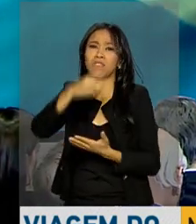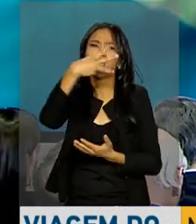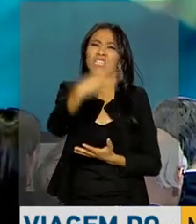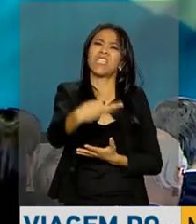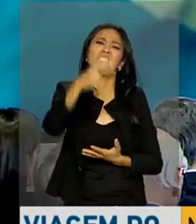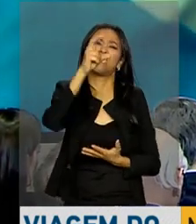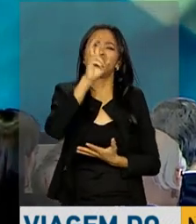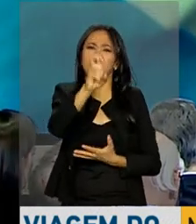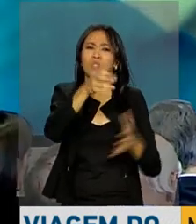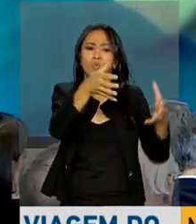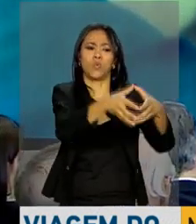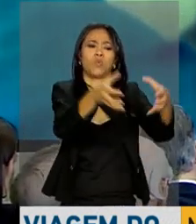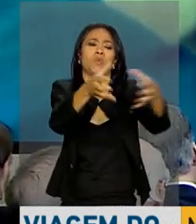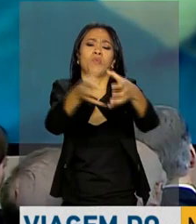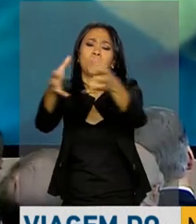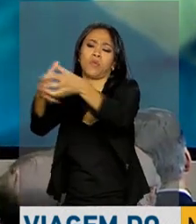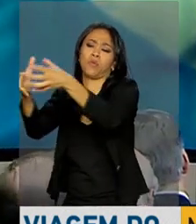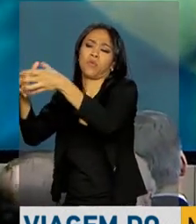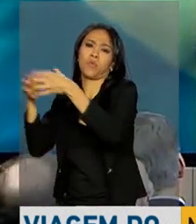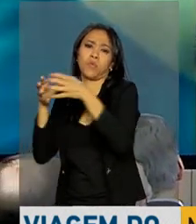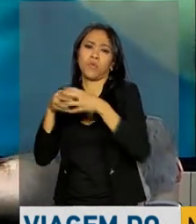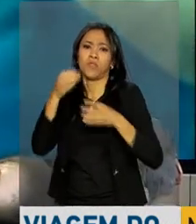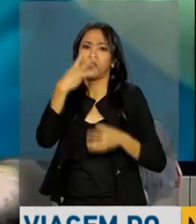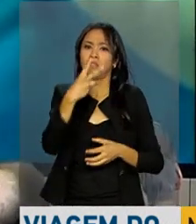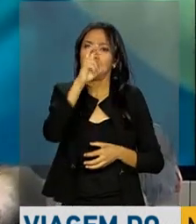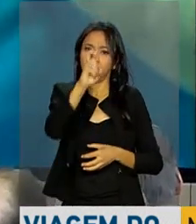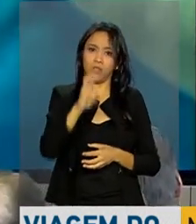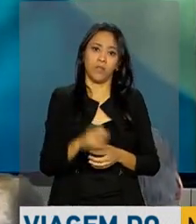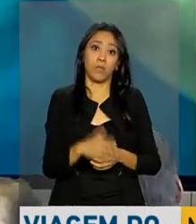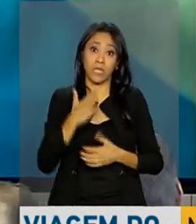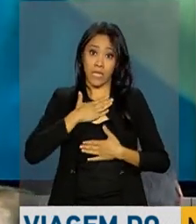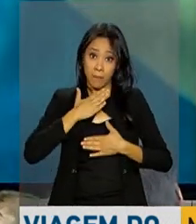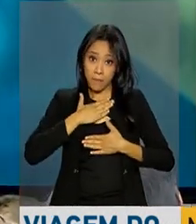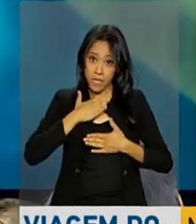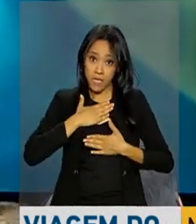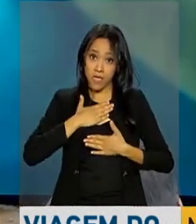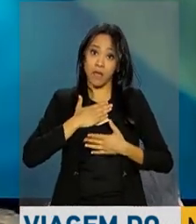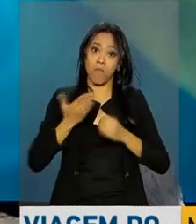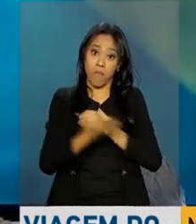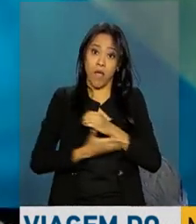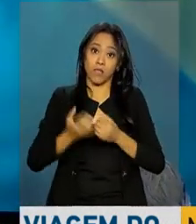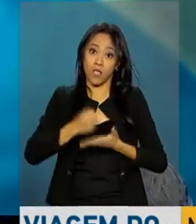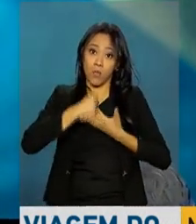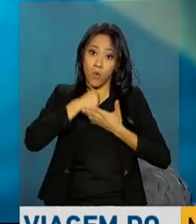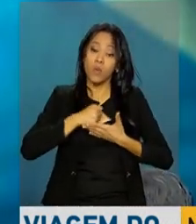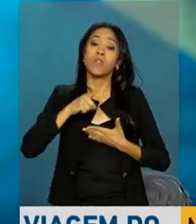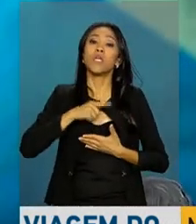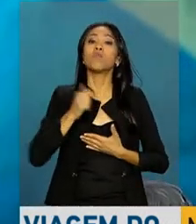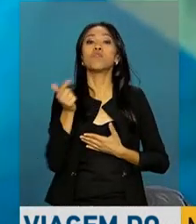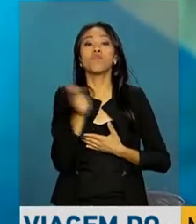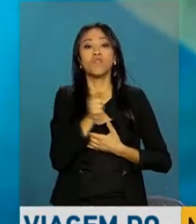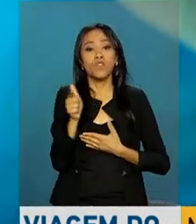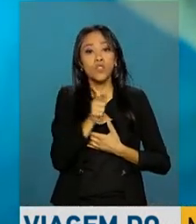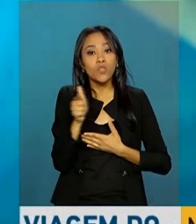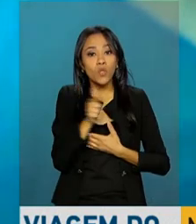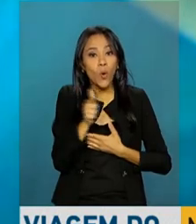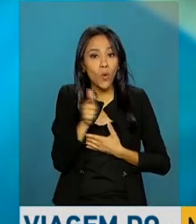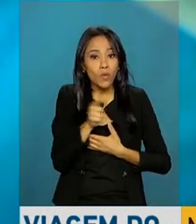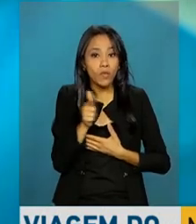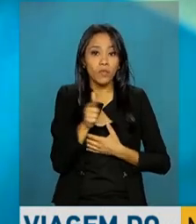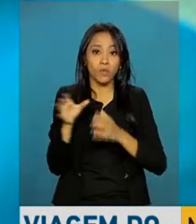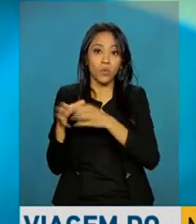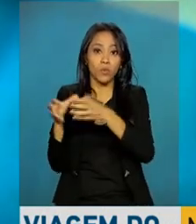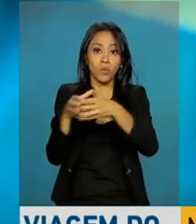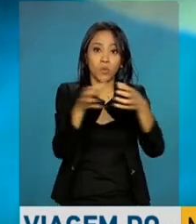35 partidos políticos. Só para os senhores terem uma ideia, na minha base de apoio, eu tenho 22 partidos políticos. Ou